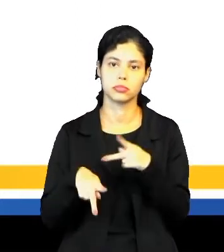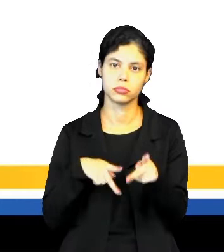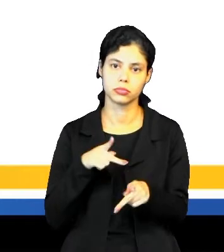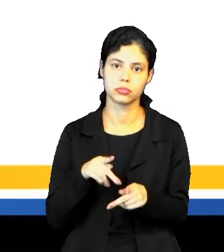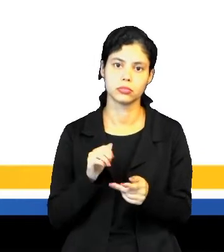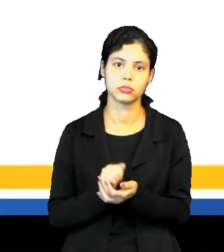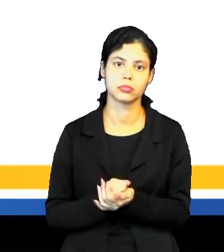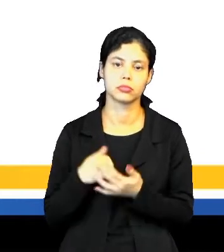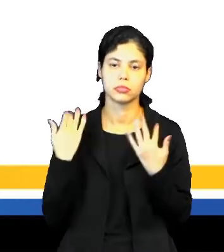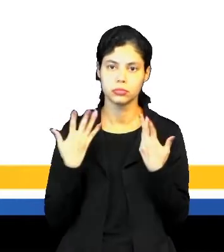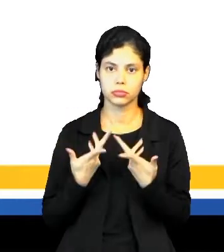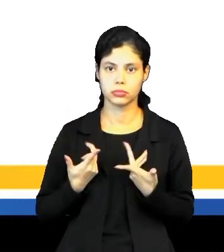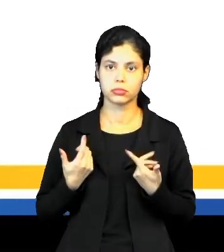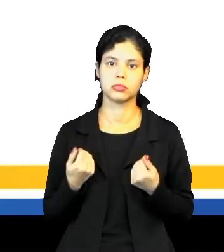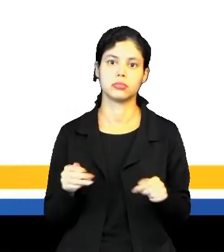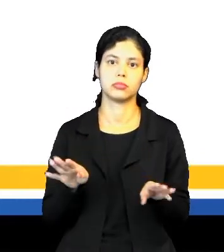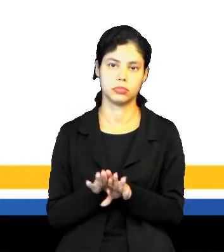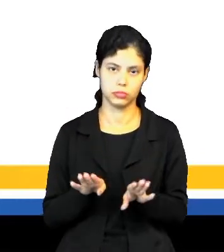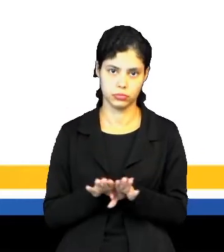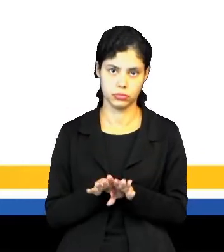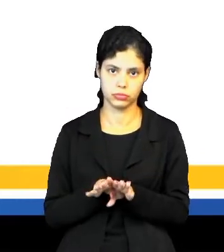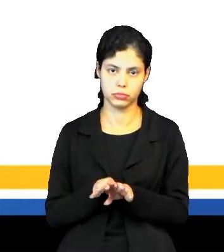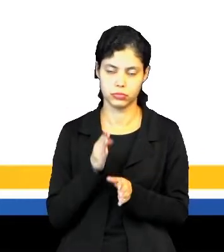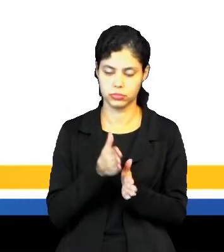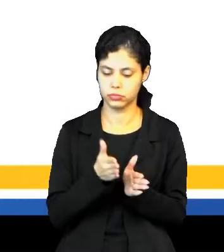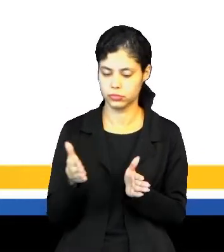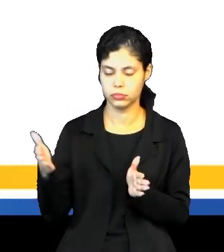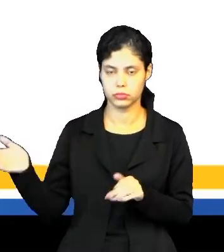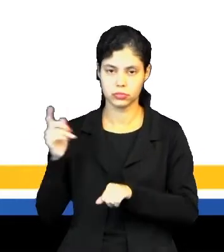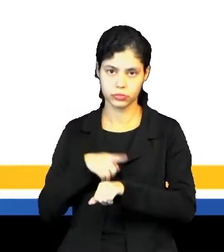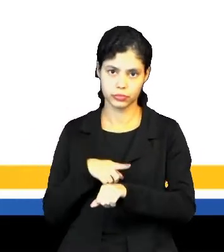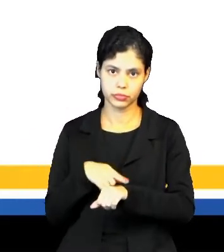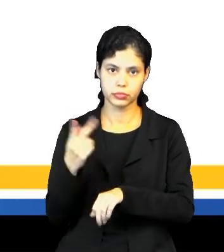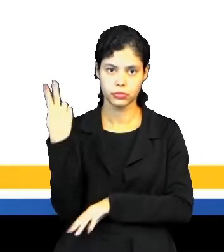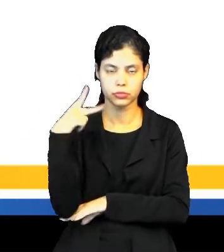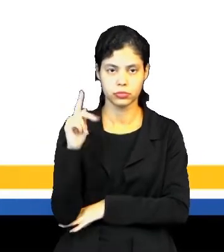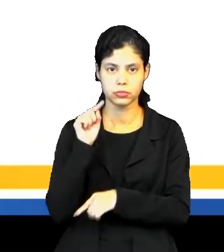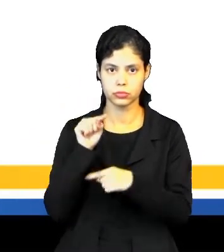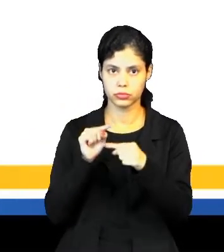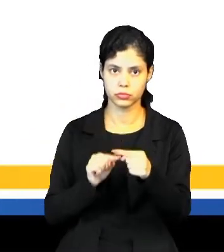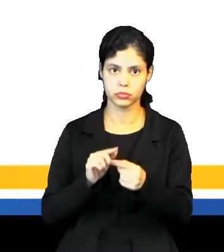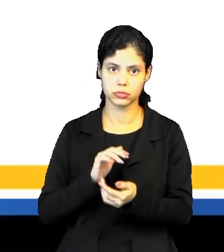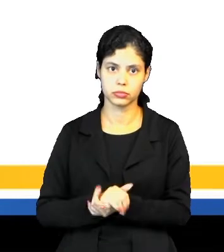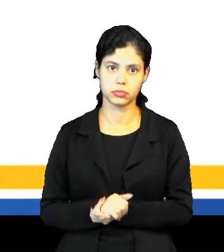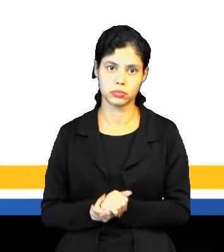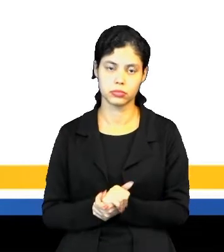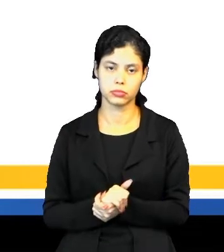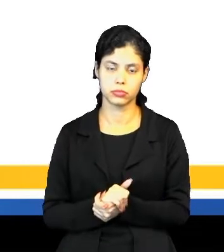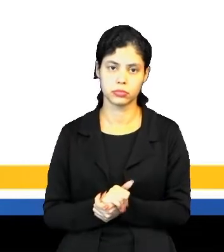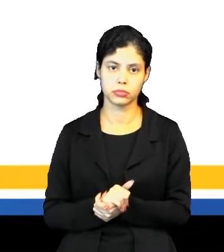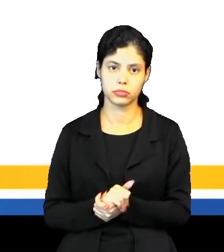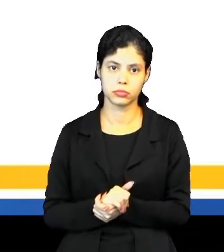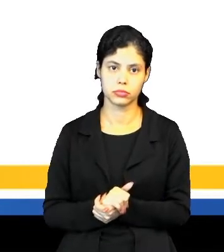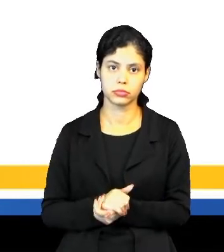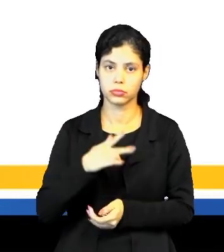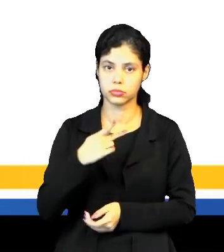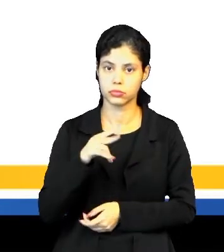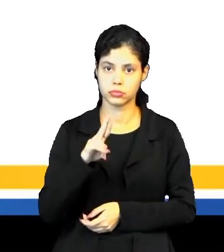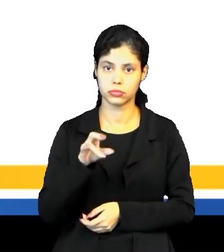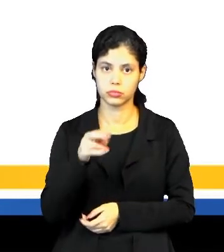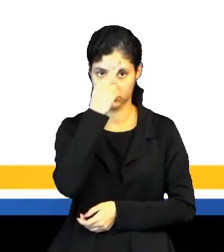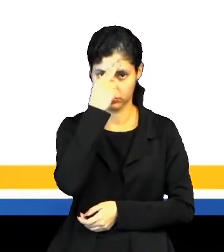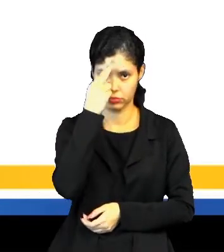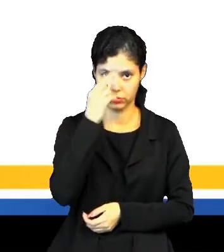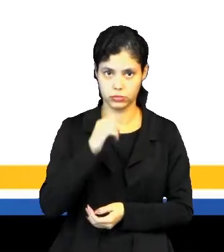povos, seus hábitos e culturas ao longo do tempo. Sendo assim, esses períodos se dividem em pré-história,